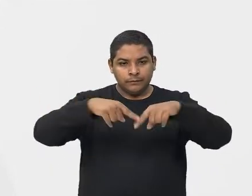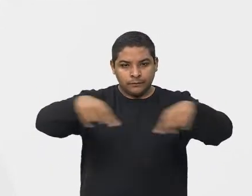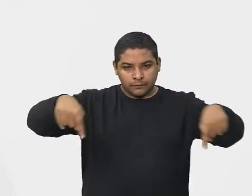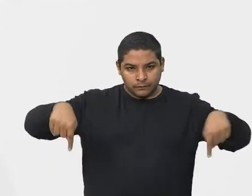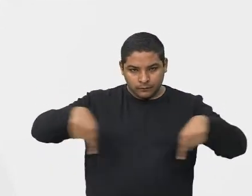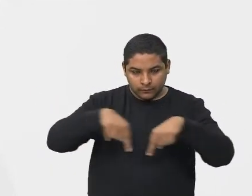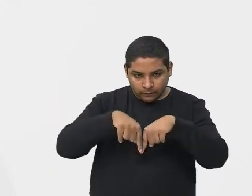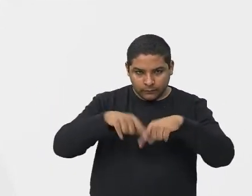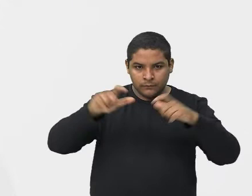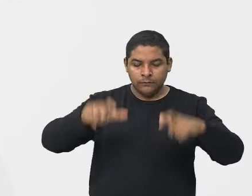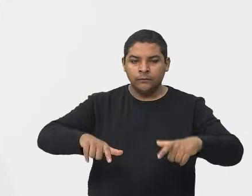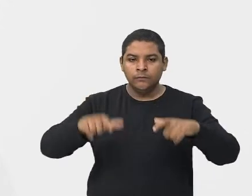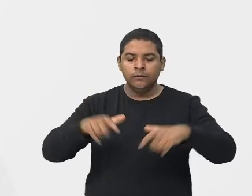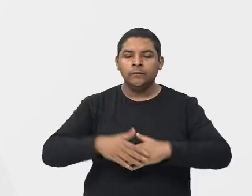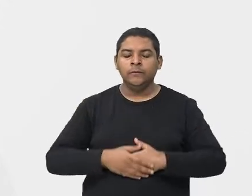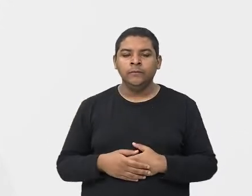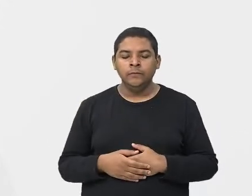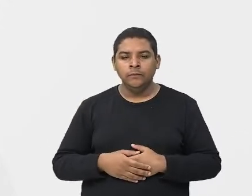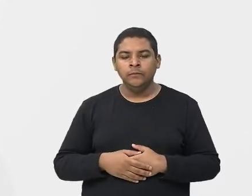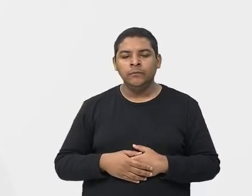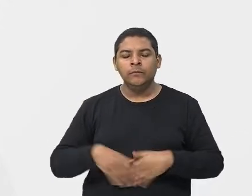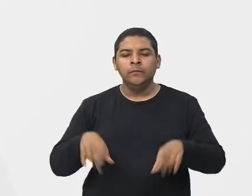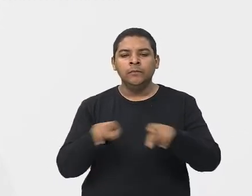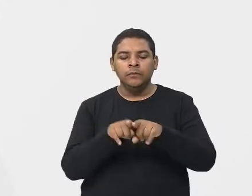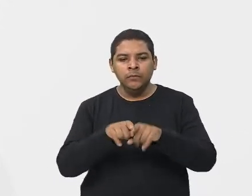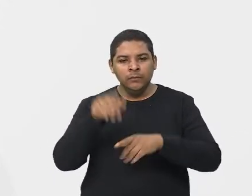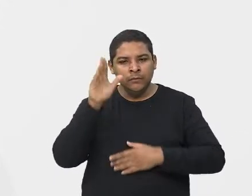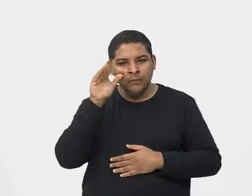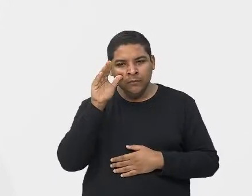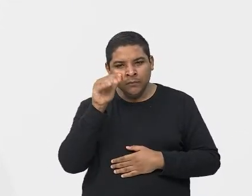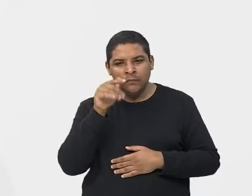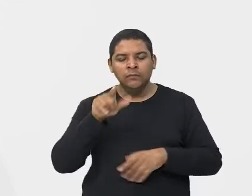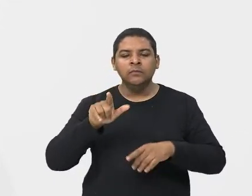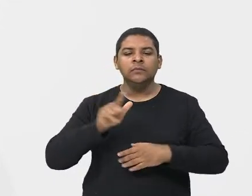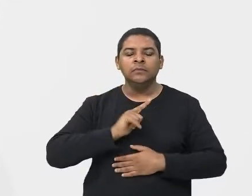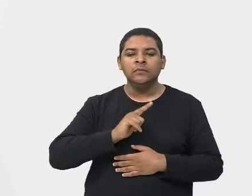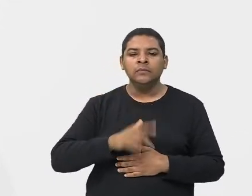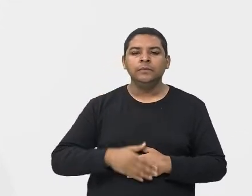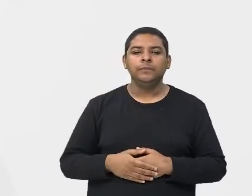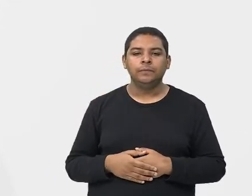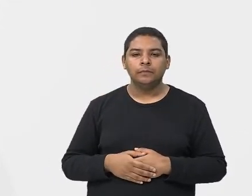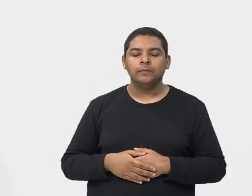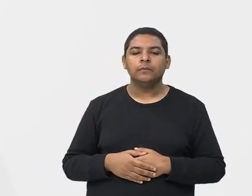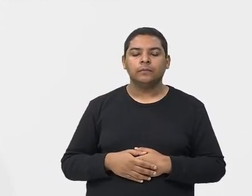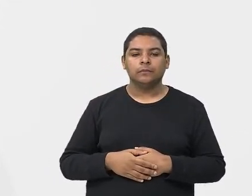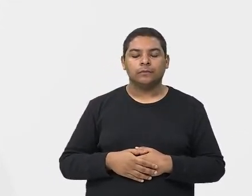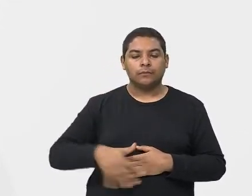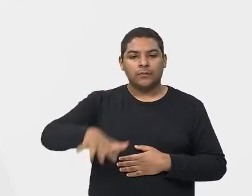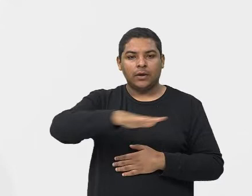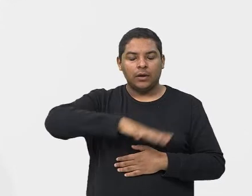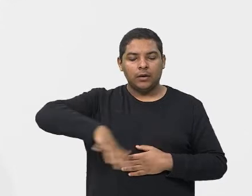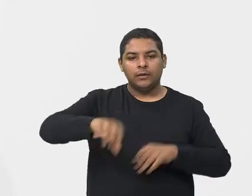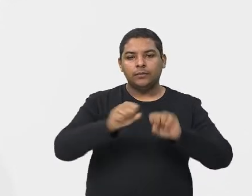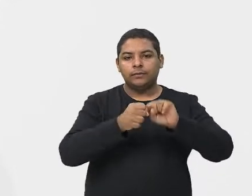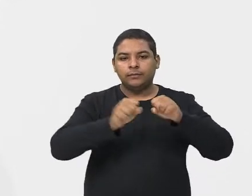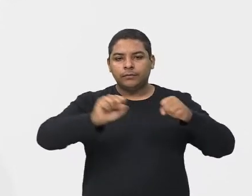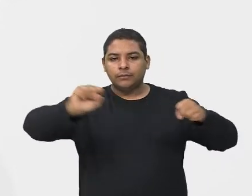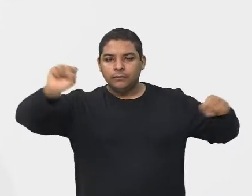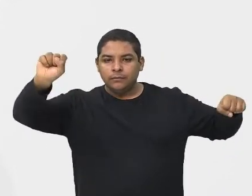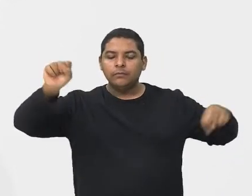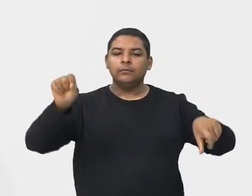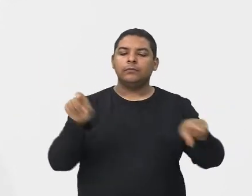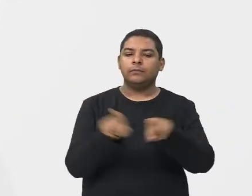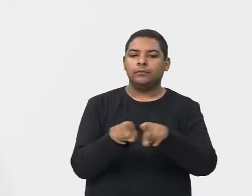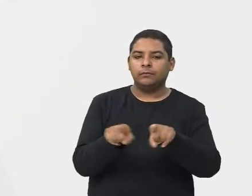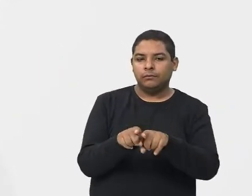em partes aí que a gente também observa os latifúndios, ok? Então, na Austrália